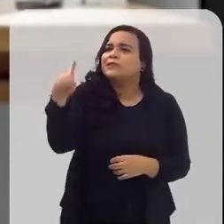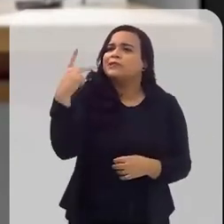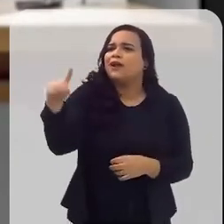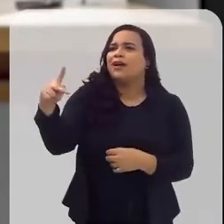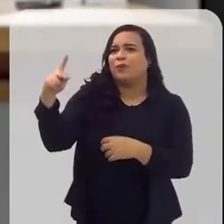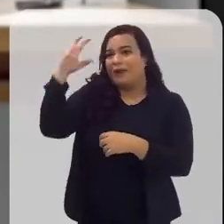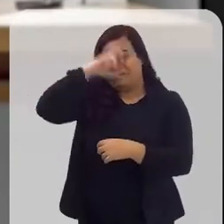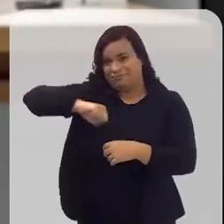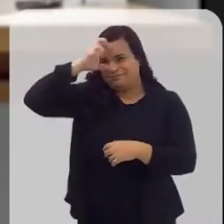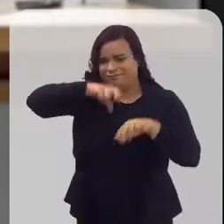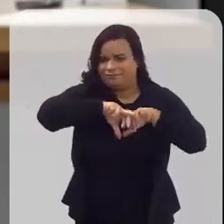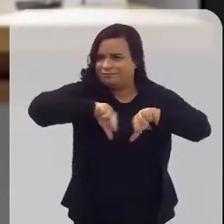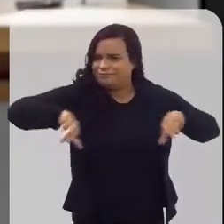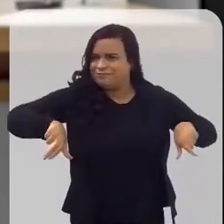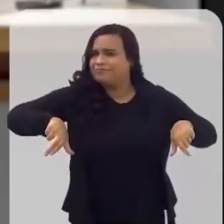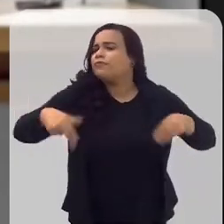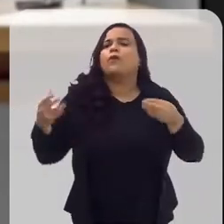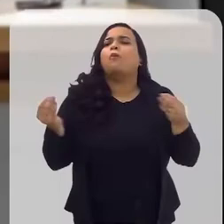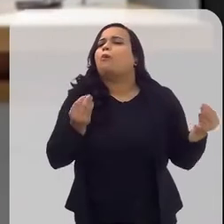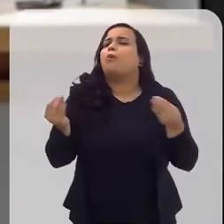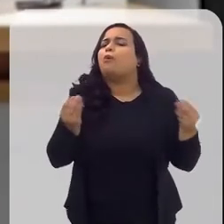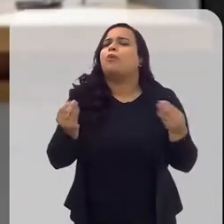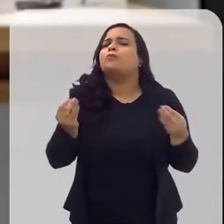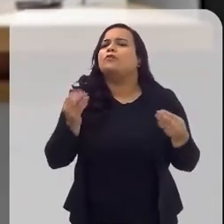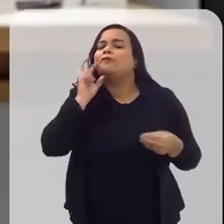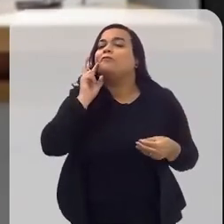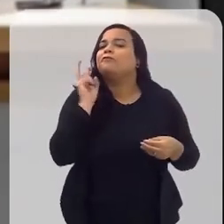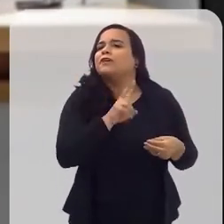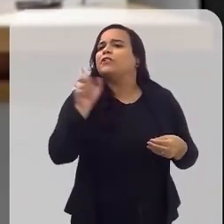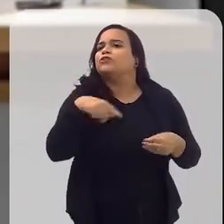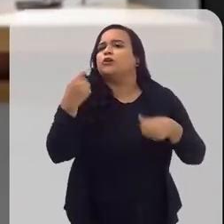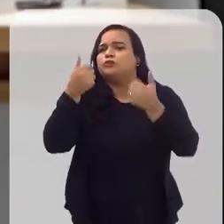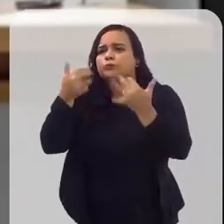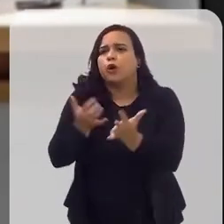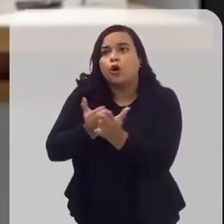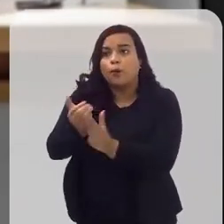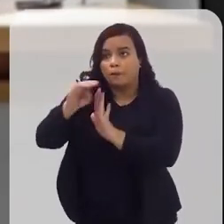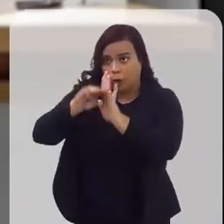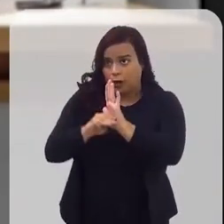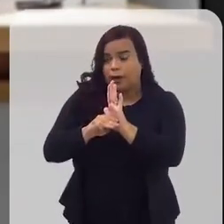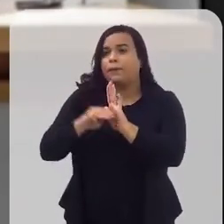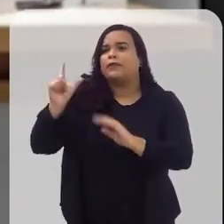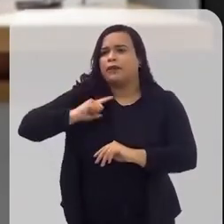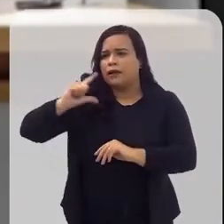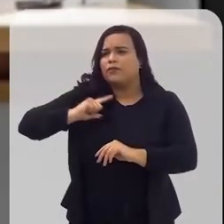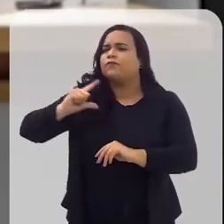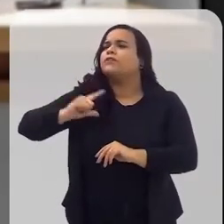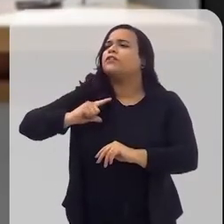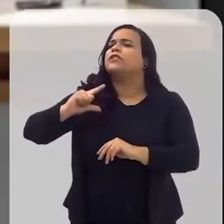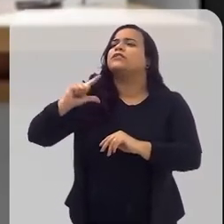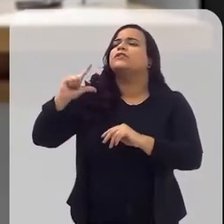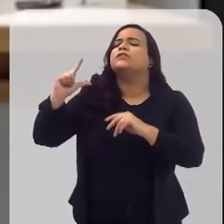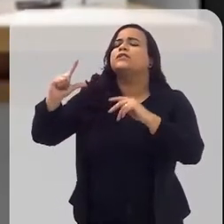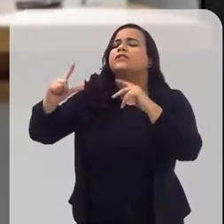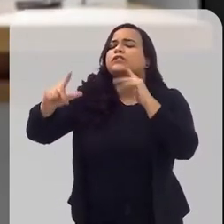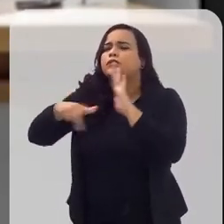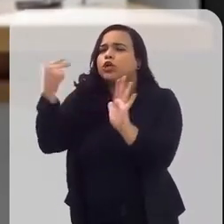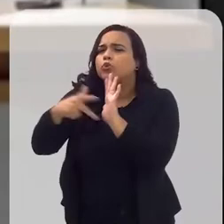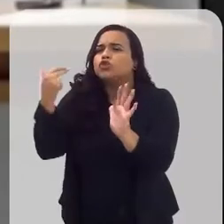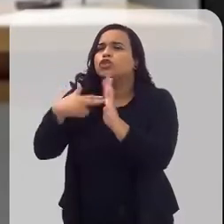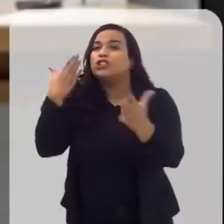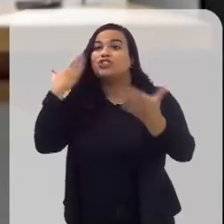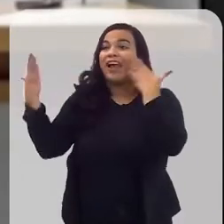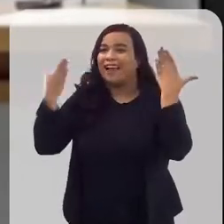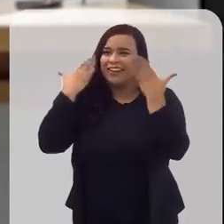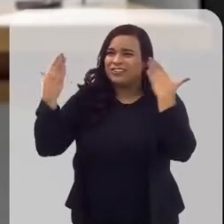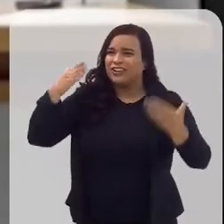sua educação. Como é que foi isso? Como é que era visto? Porque a gente já falou no início do programa, foi uma cirurgia plástica, uma cirurgia estética.